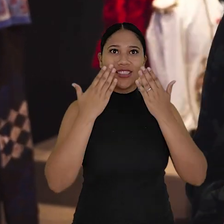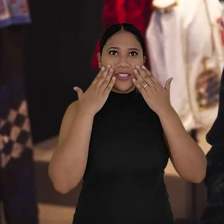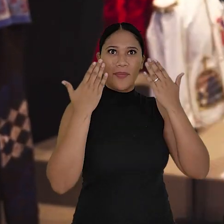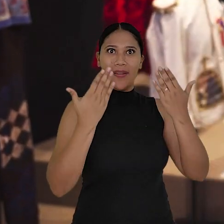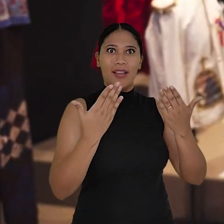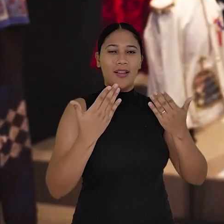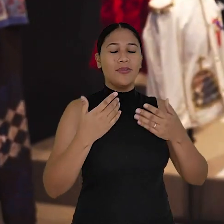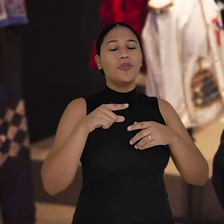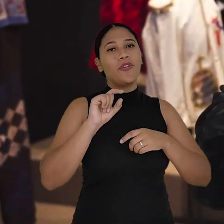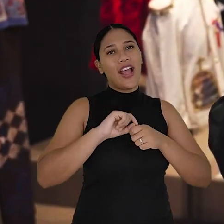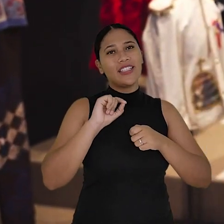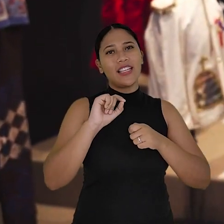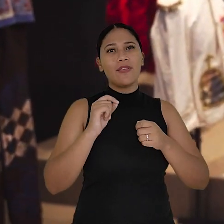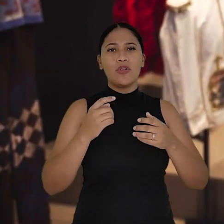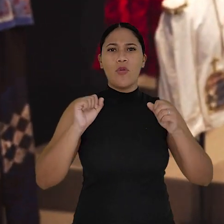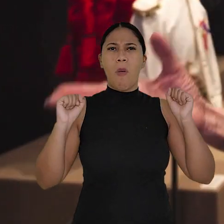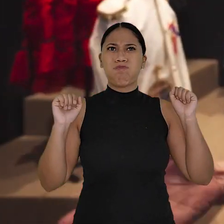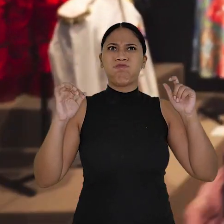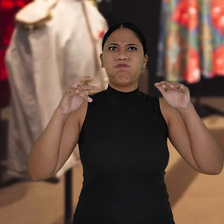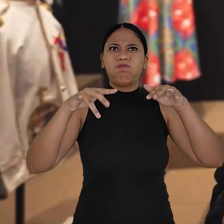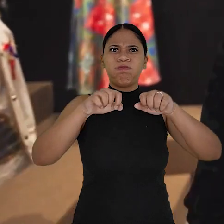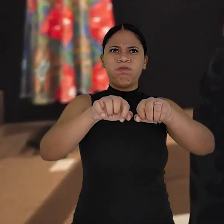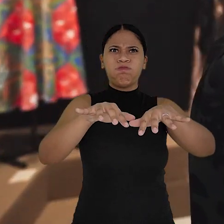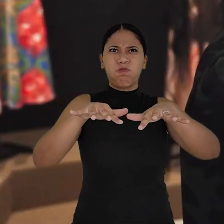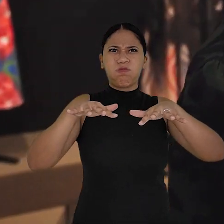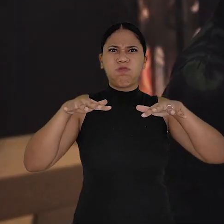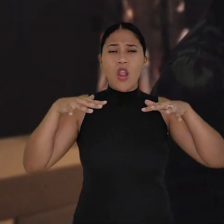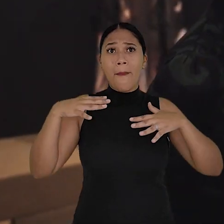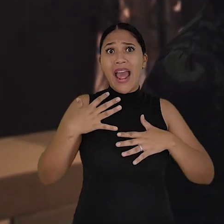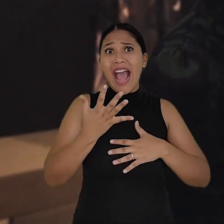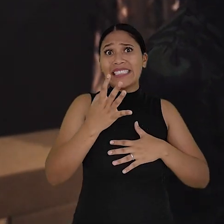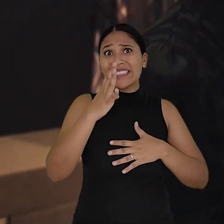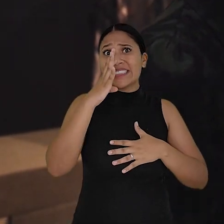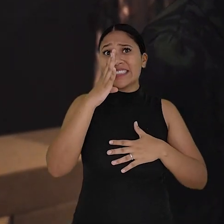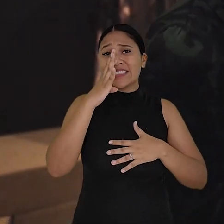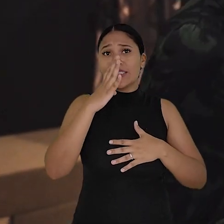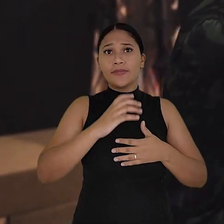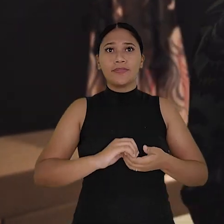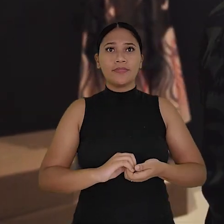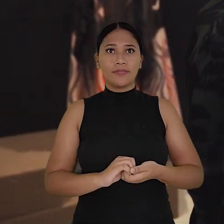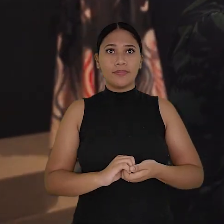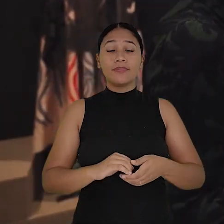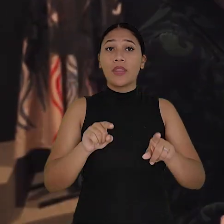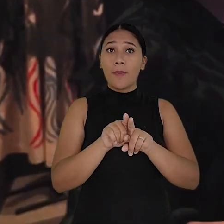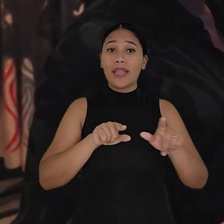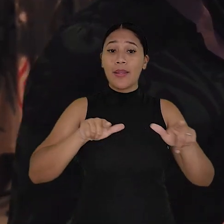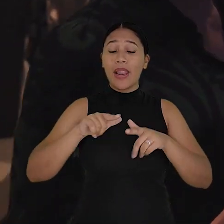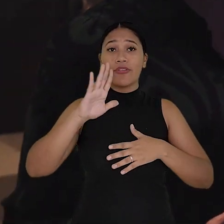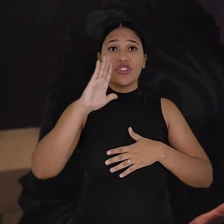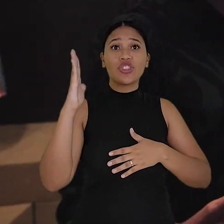de Ariano, que faziam aquelas multidões para assistir às aulas de espetáculo, e